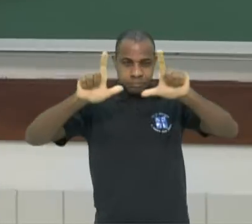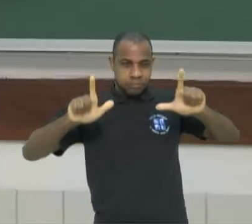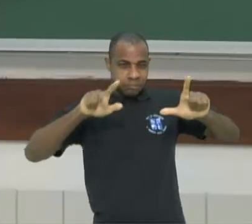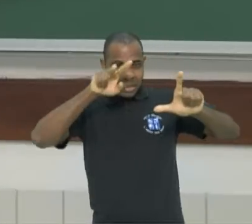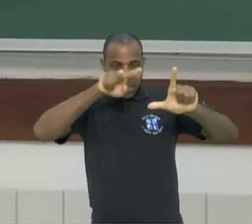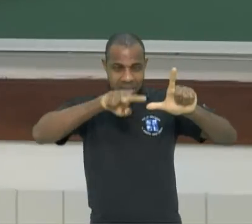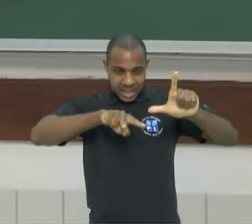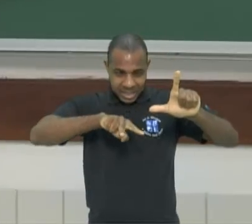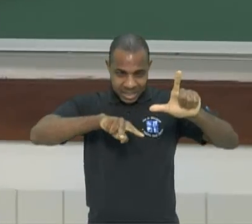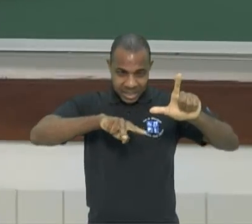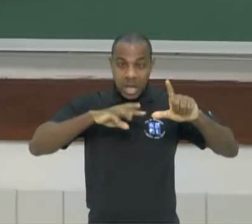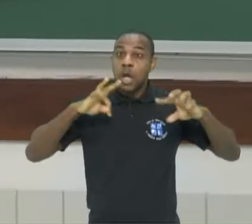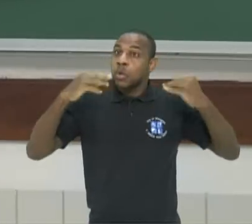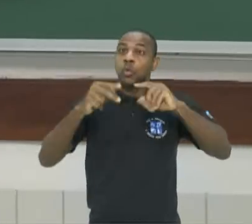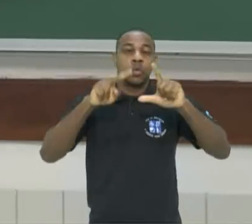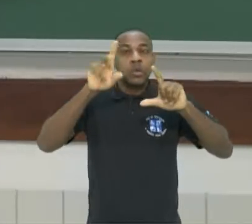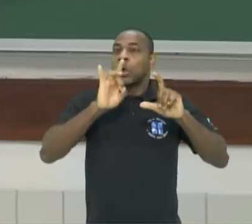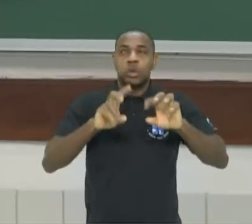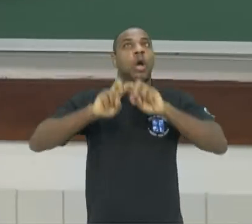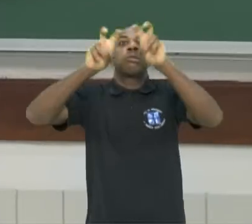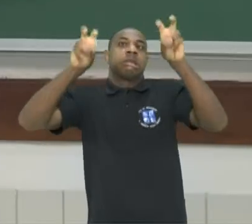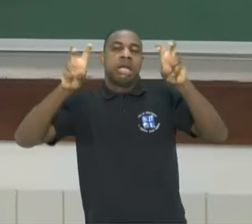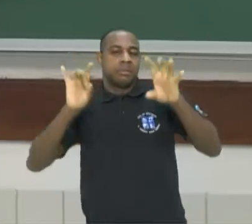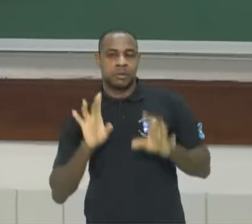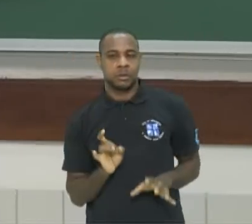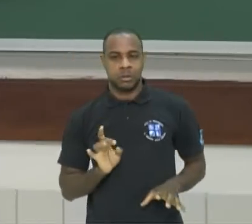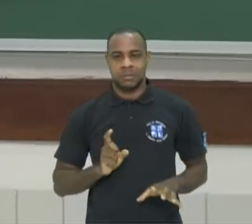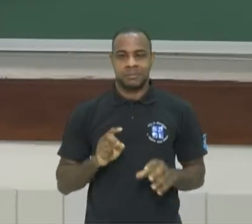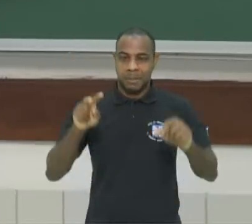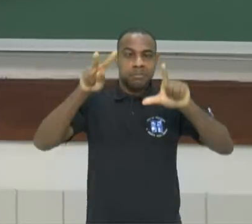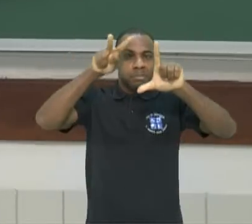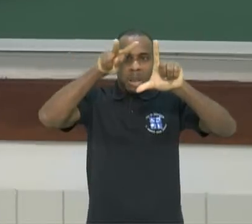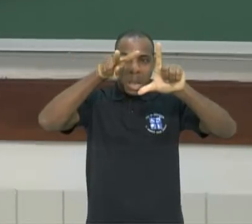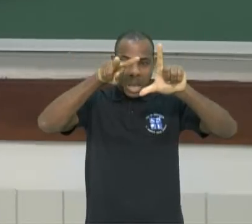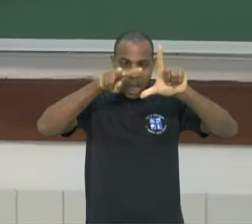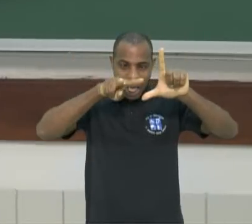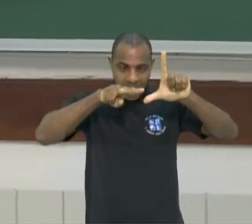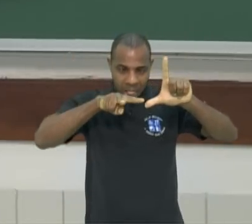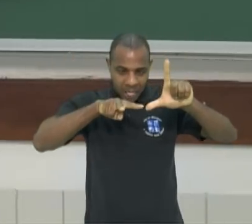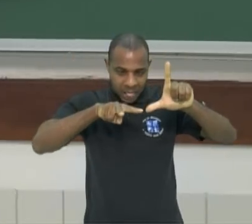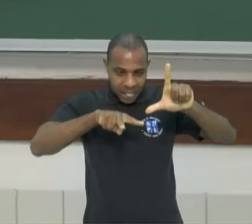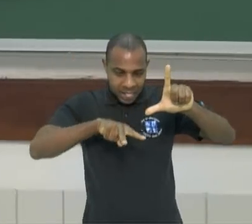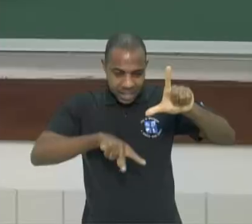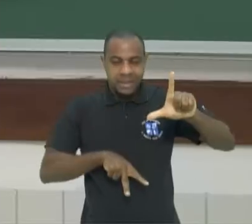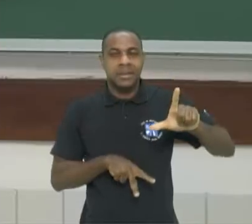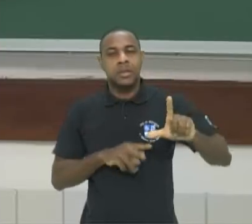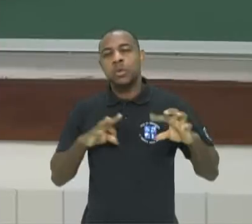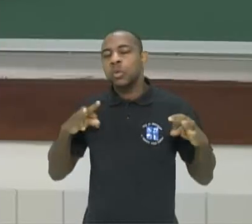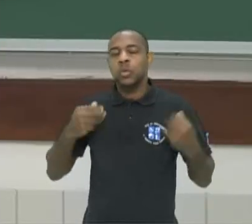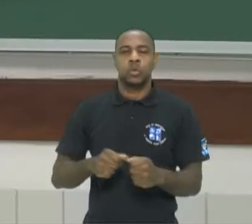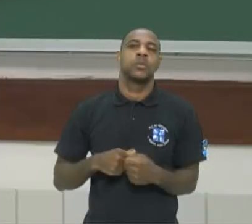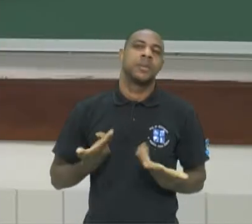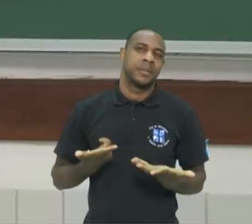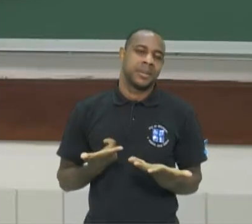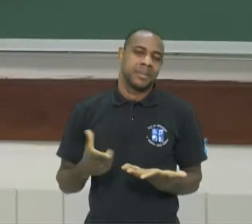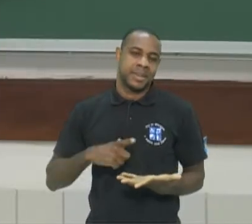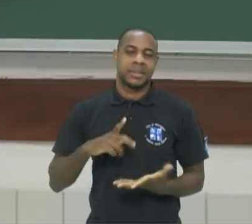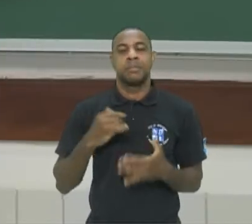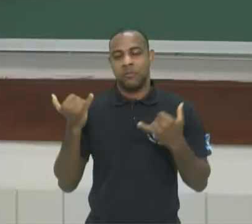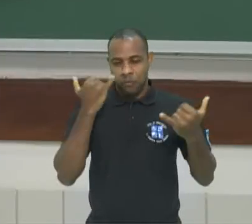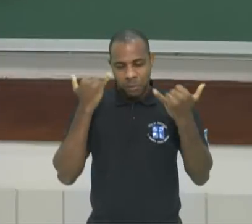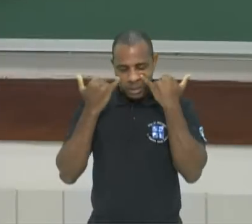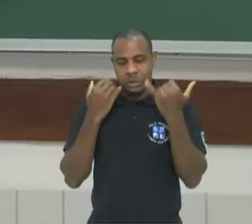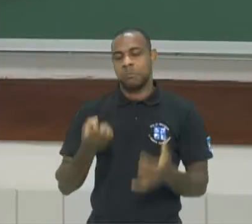notícia, leia, veja o que se passou, o percentual, né? Para que nós estamos o quê? Bem informados,